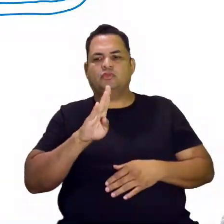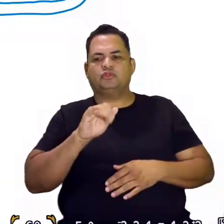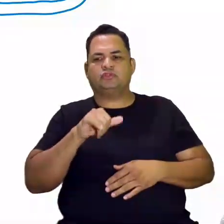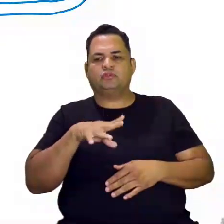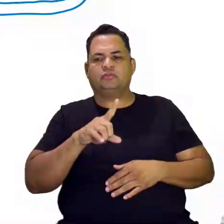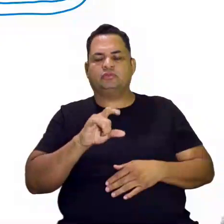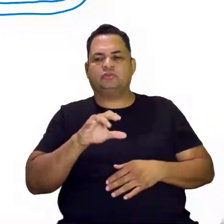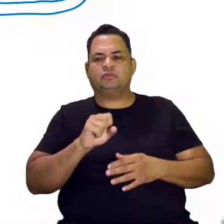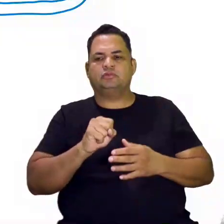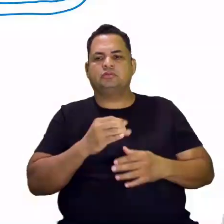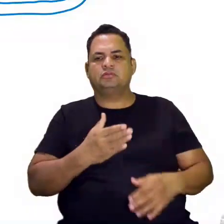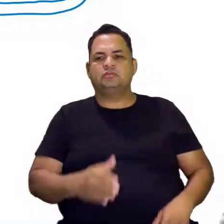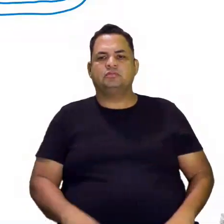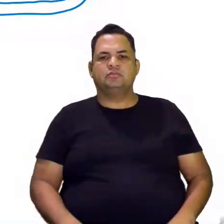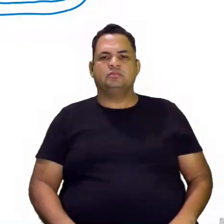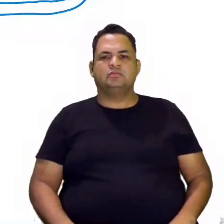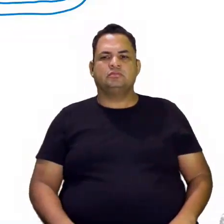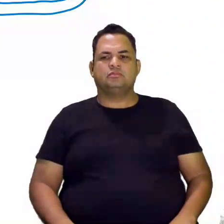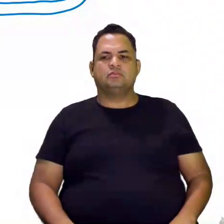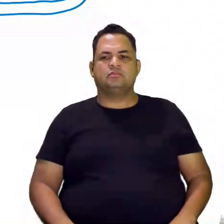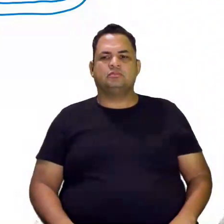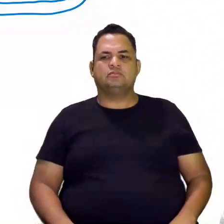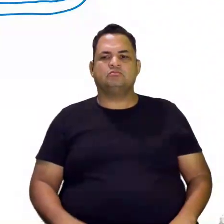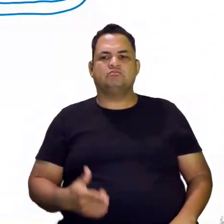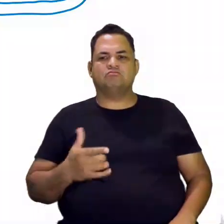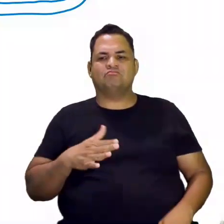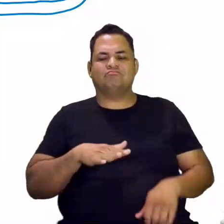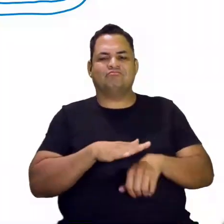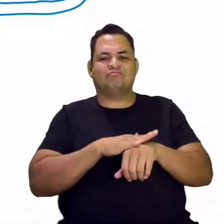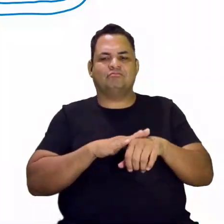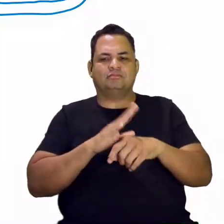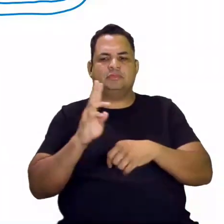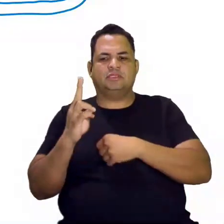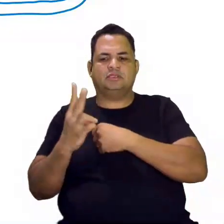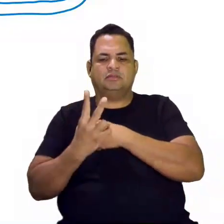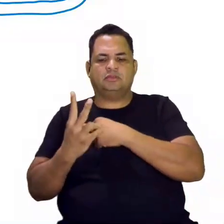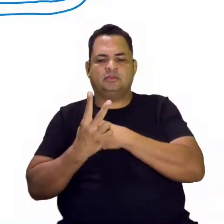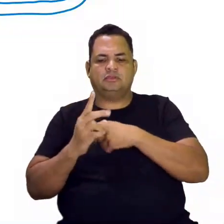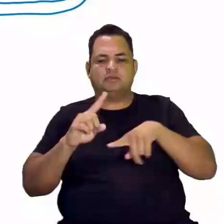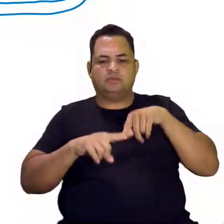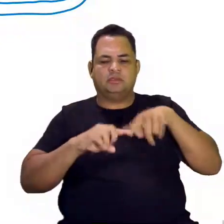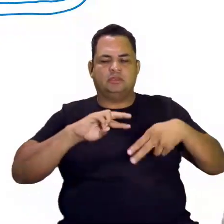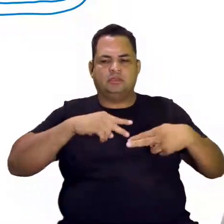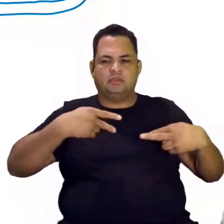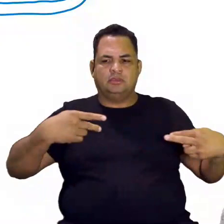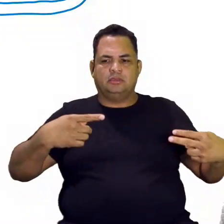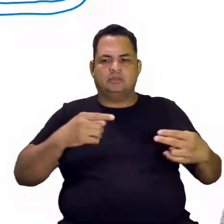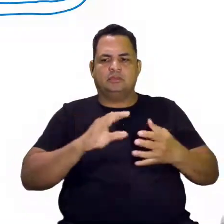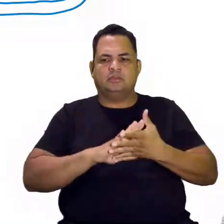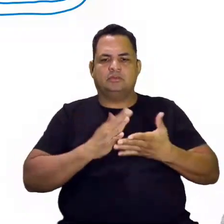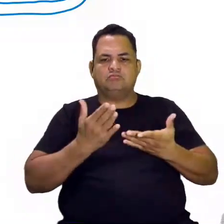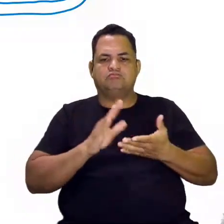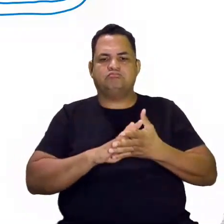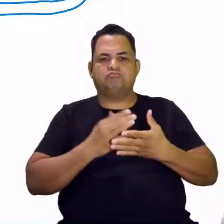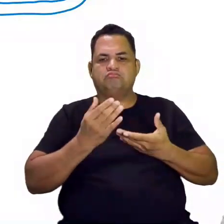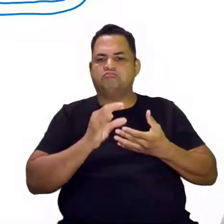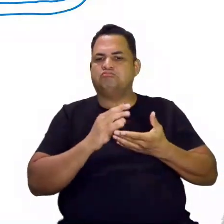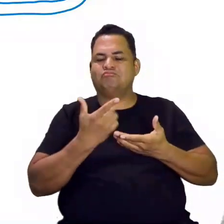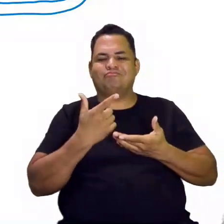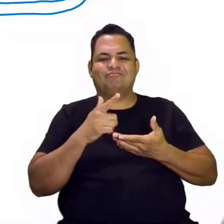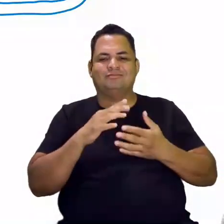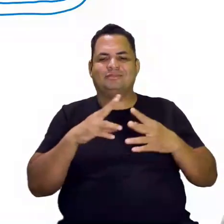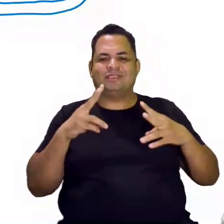só o que vai ter aqui. Então, não tem nada protegendo o material genético das bactérias. Elas são desprovidas de